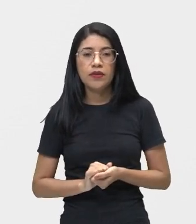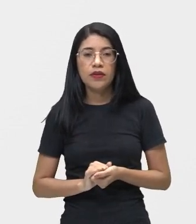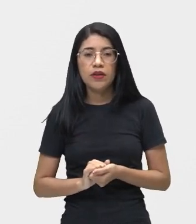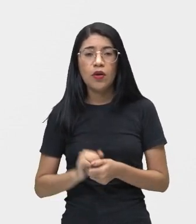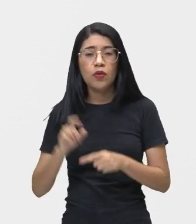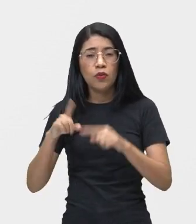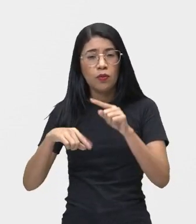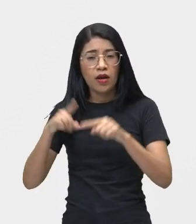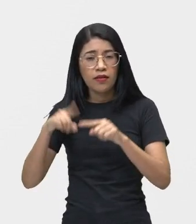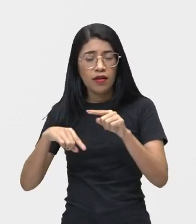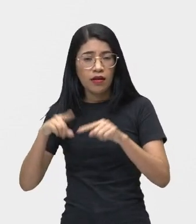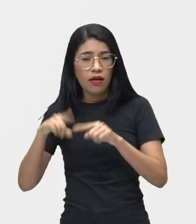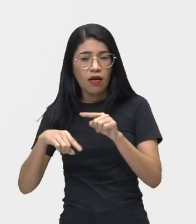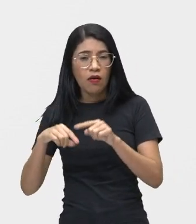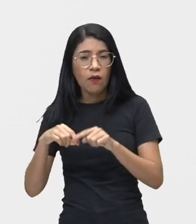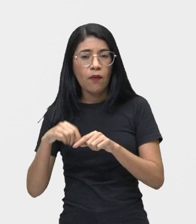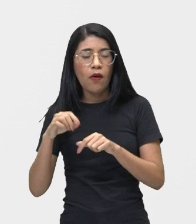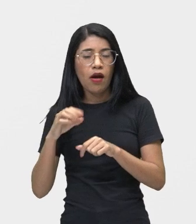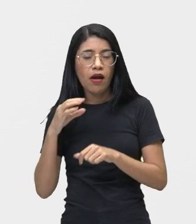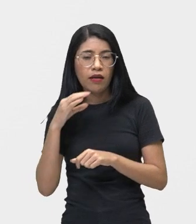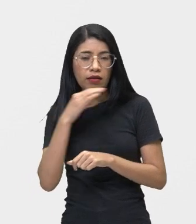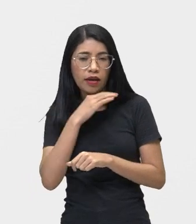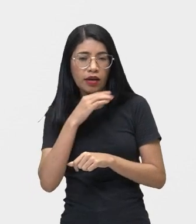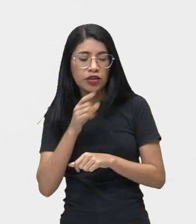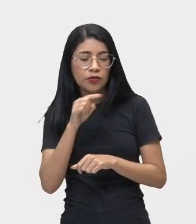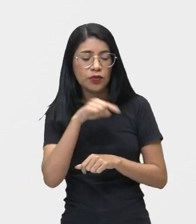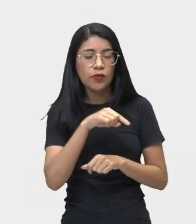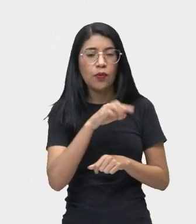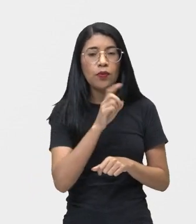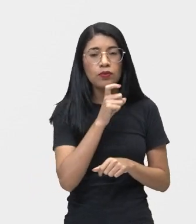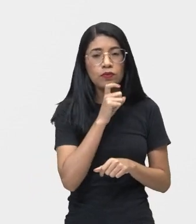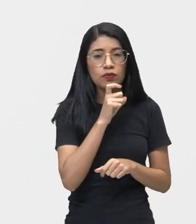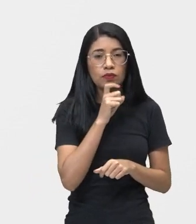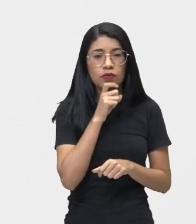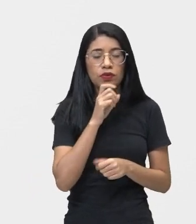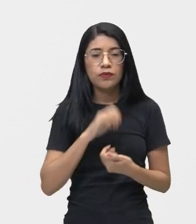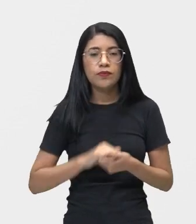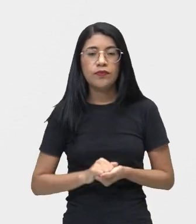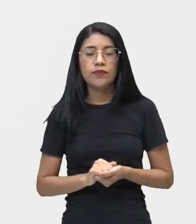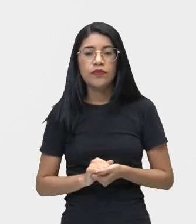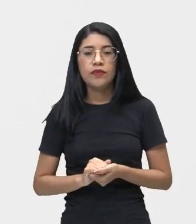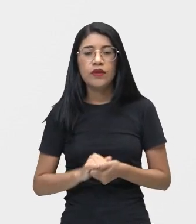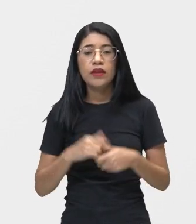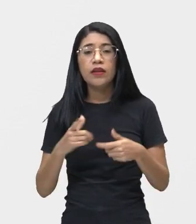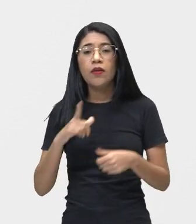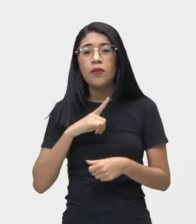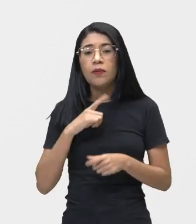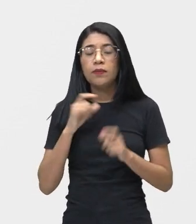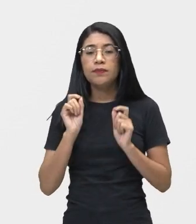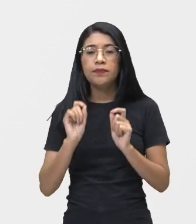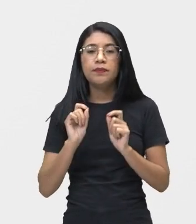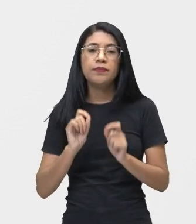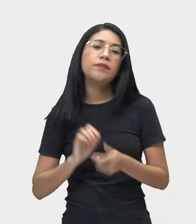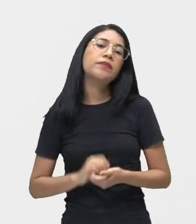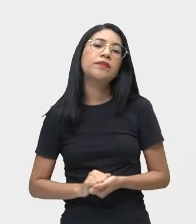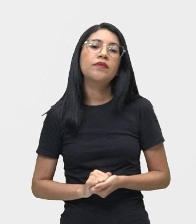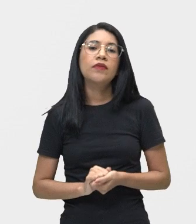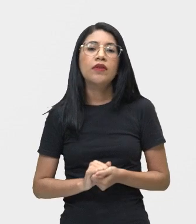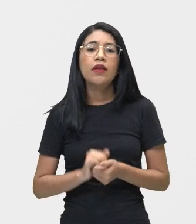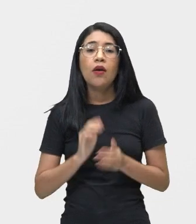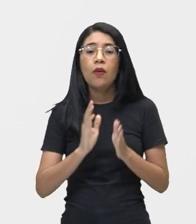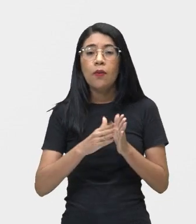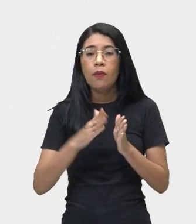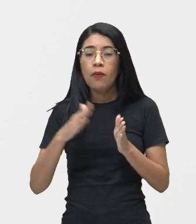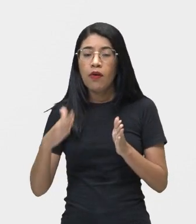corpo mais quente para o mais frio, como nós vimos lá onde eu estava. Aí você tem os processos